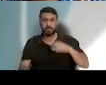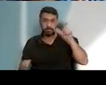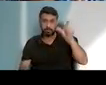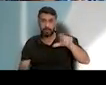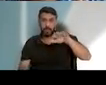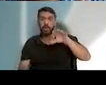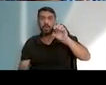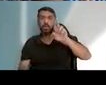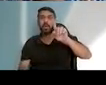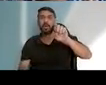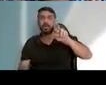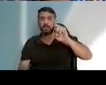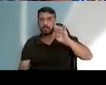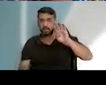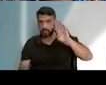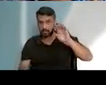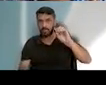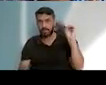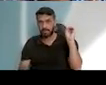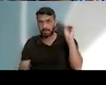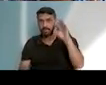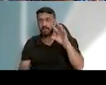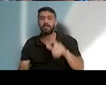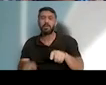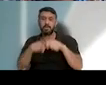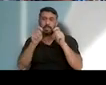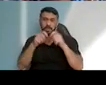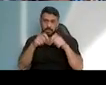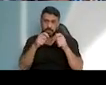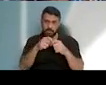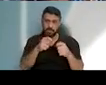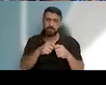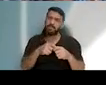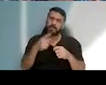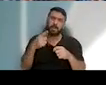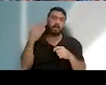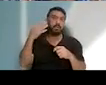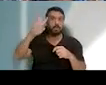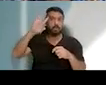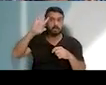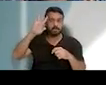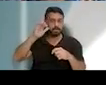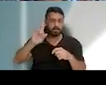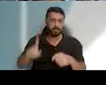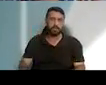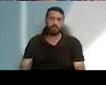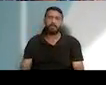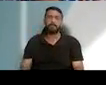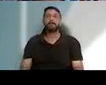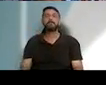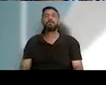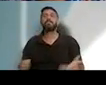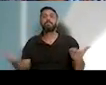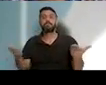meio ambiente, ele pode causar algum prejuízo que a gente nem pensava, né? Então, por exemplo,